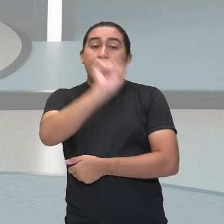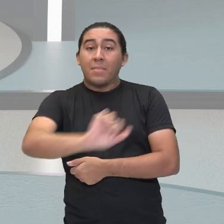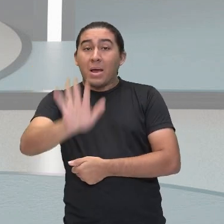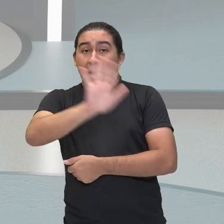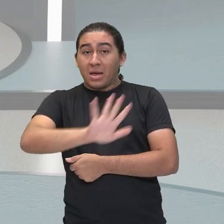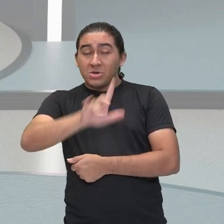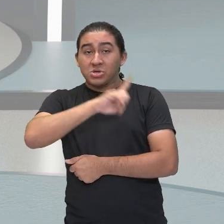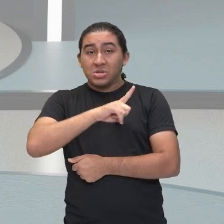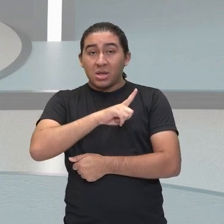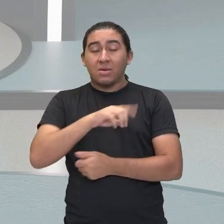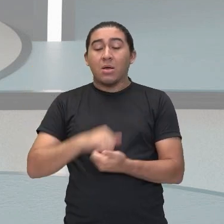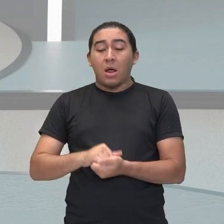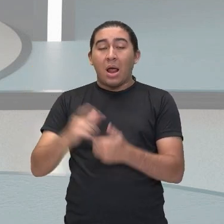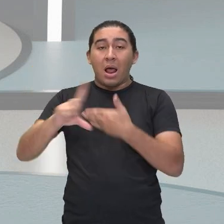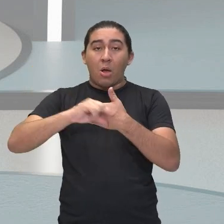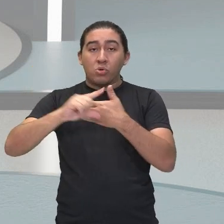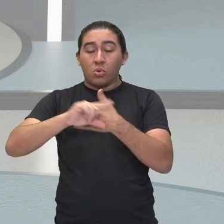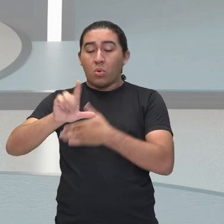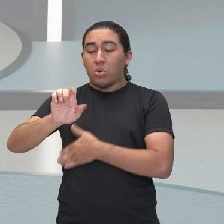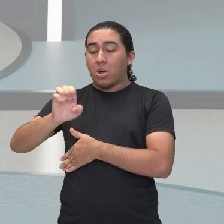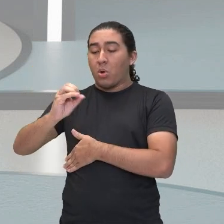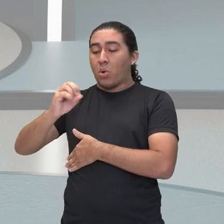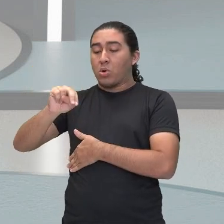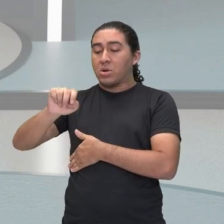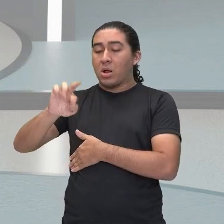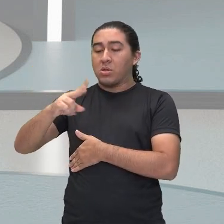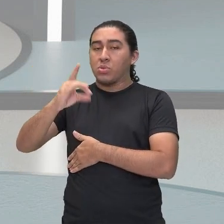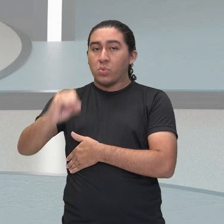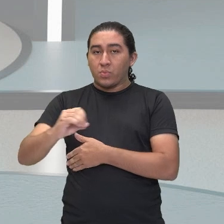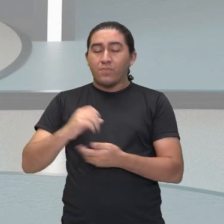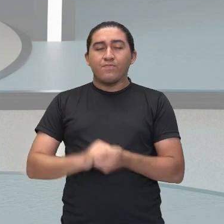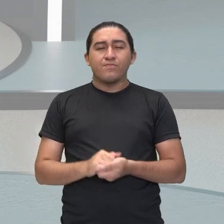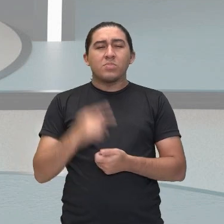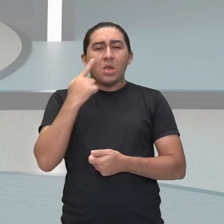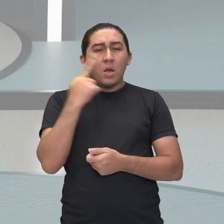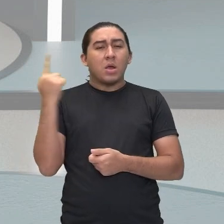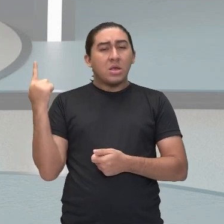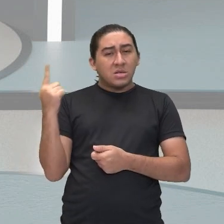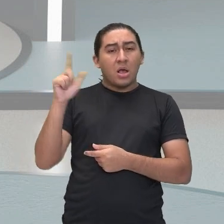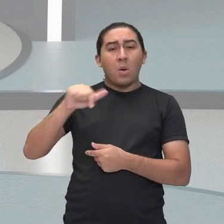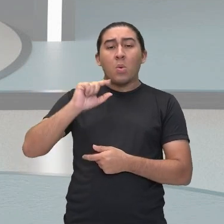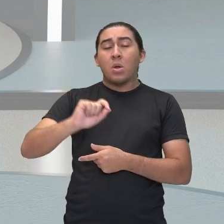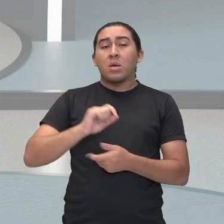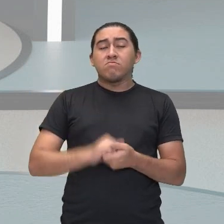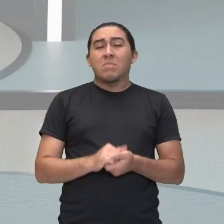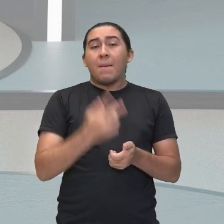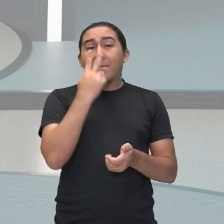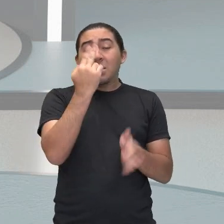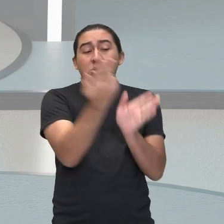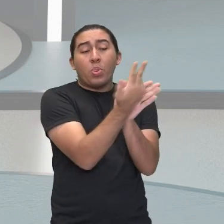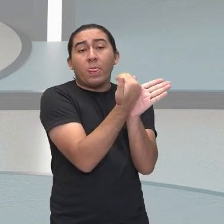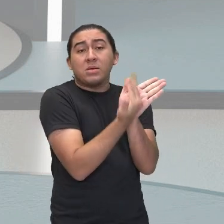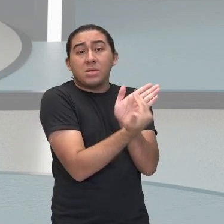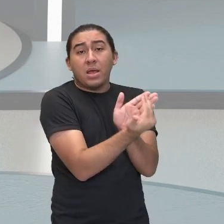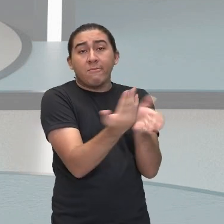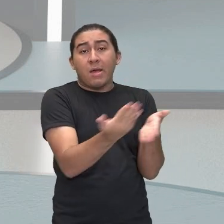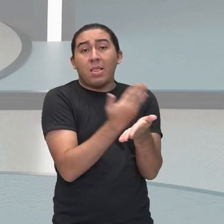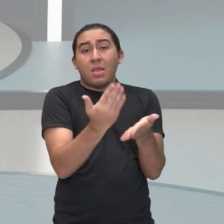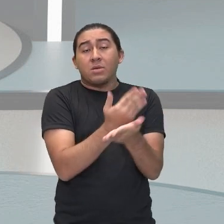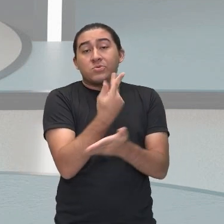quadro de Leonardo da Vinci. E aqui, na verdade, é um esboço do seu caderno de